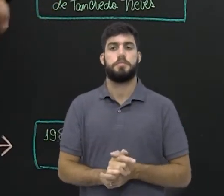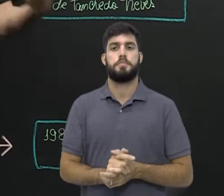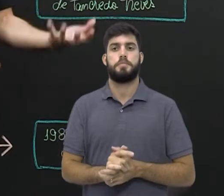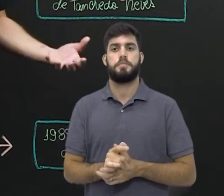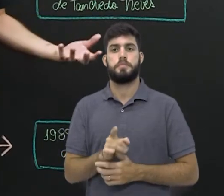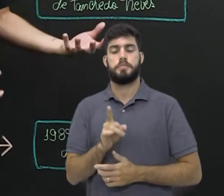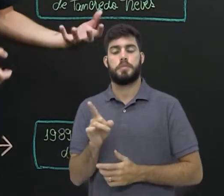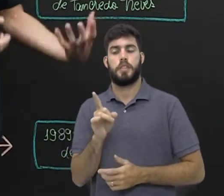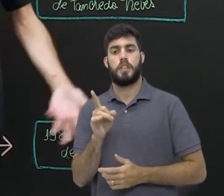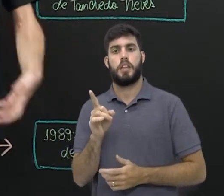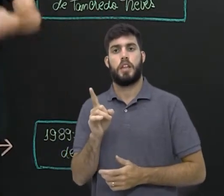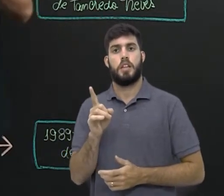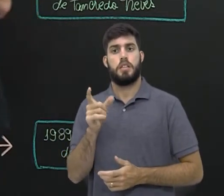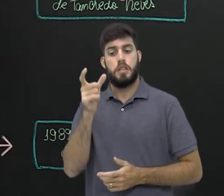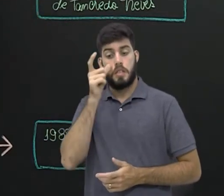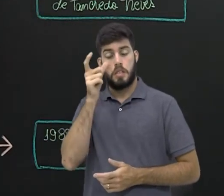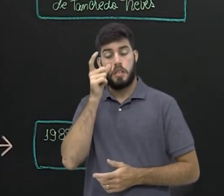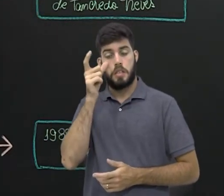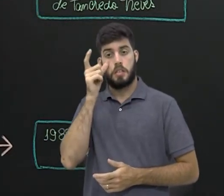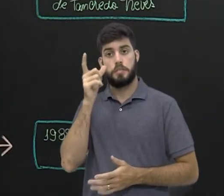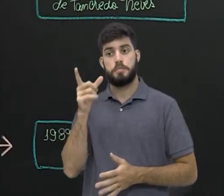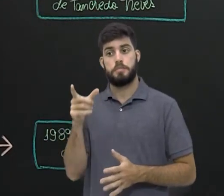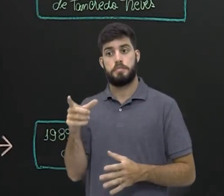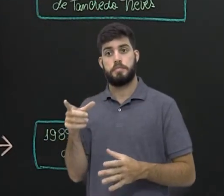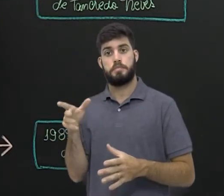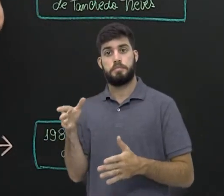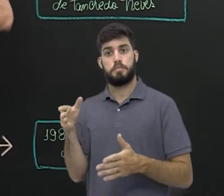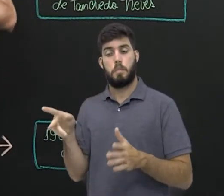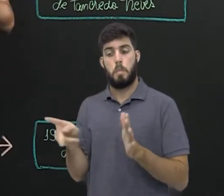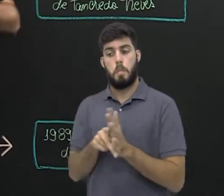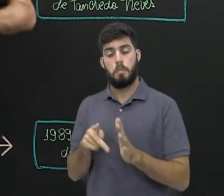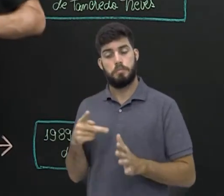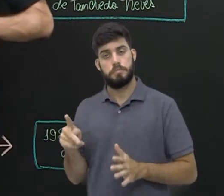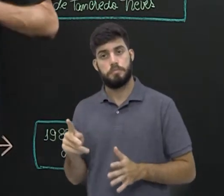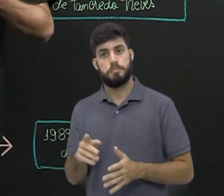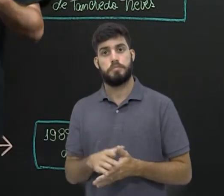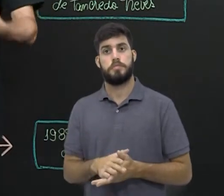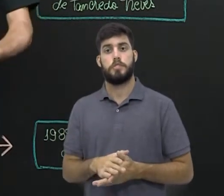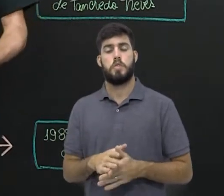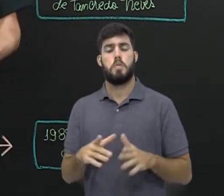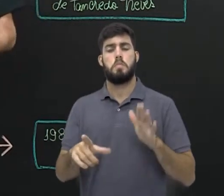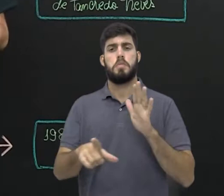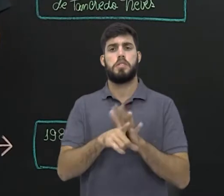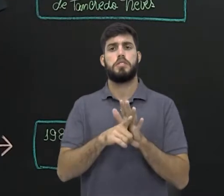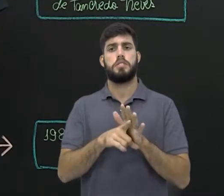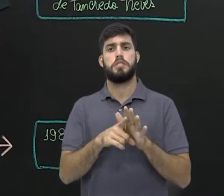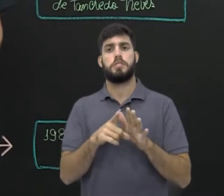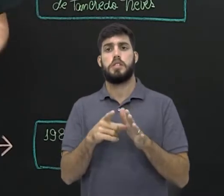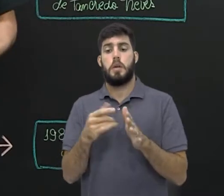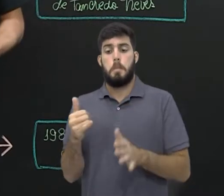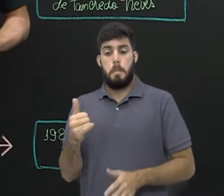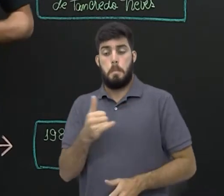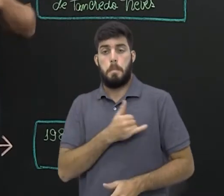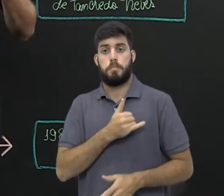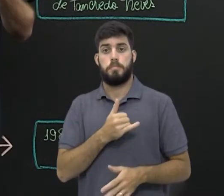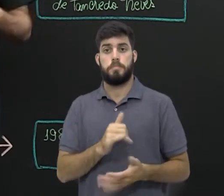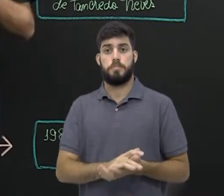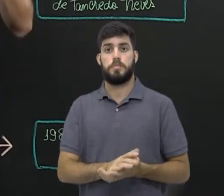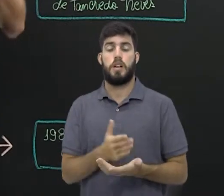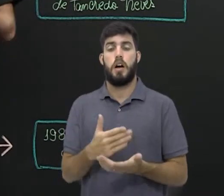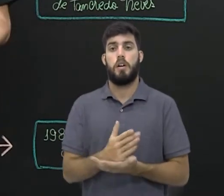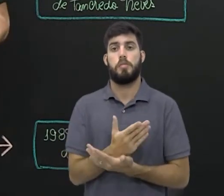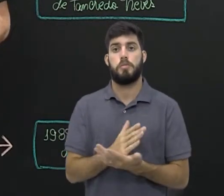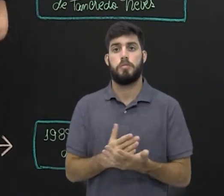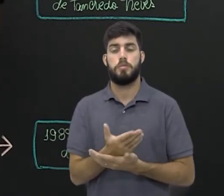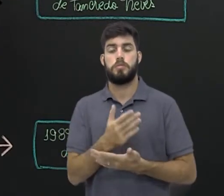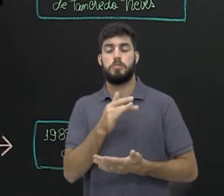muito interesse da parte dos militares e de outros grupos da sociedade brasileira, uma lei que anistiasse, ou seja, perdoasse alguns